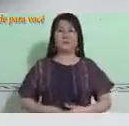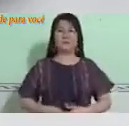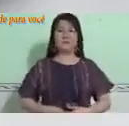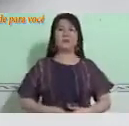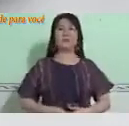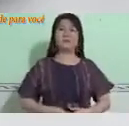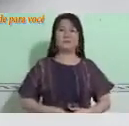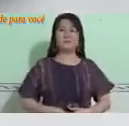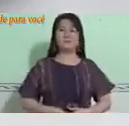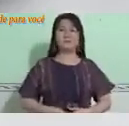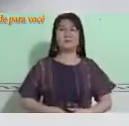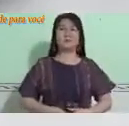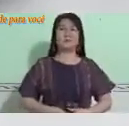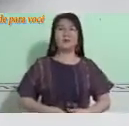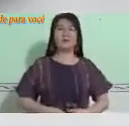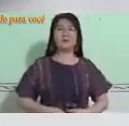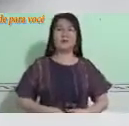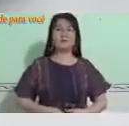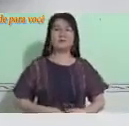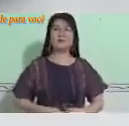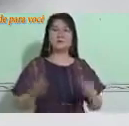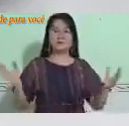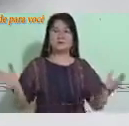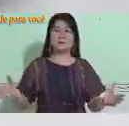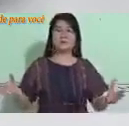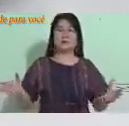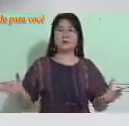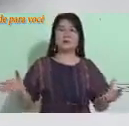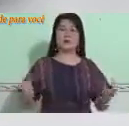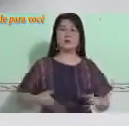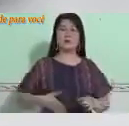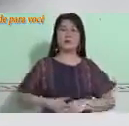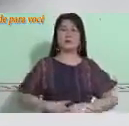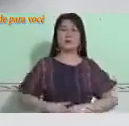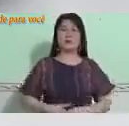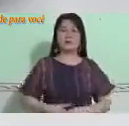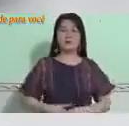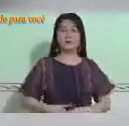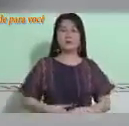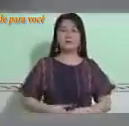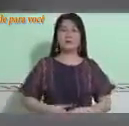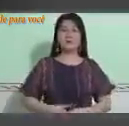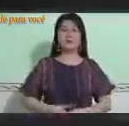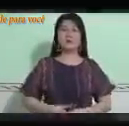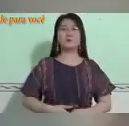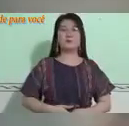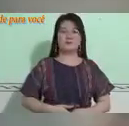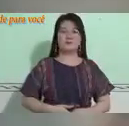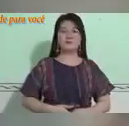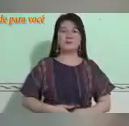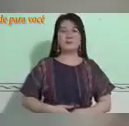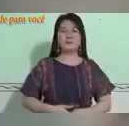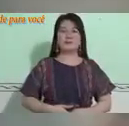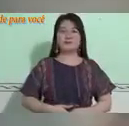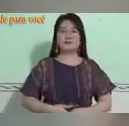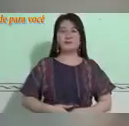sendo negativo e a menstruação continua a aparecer, é provável que de fato não esteja